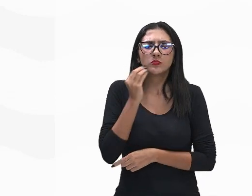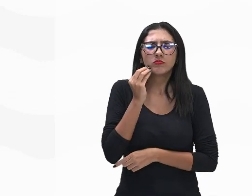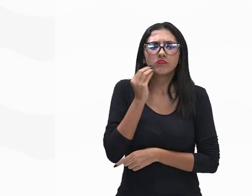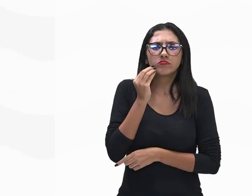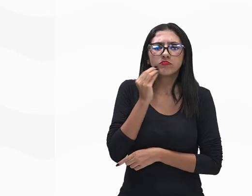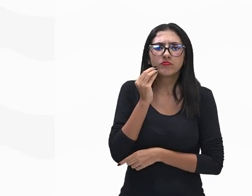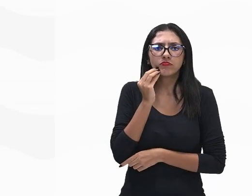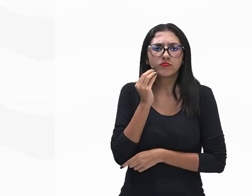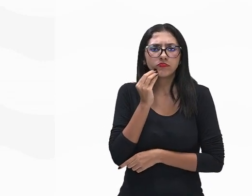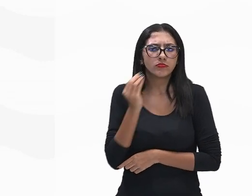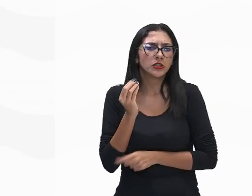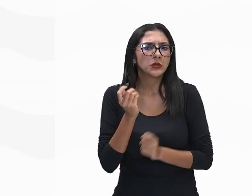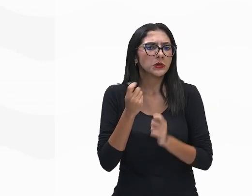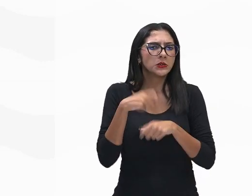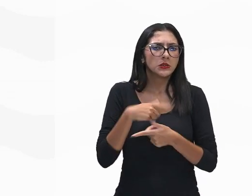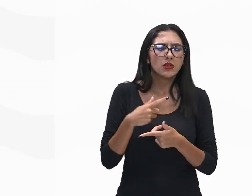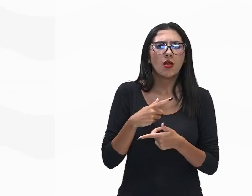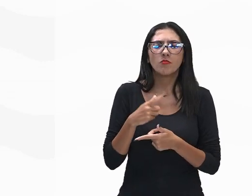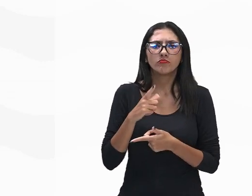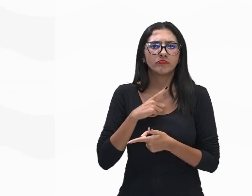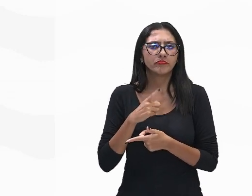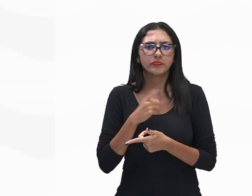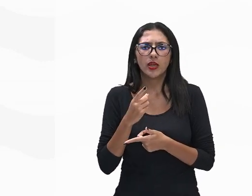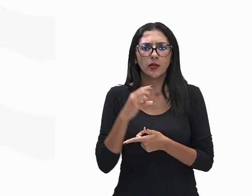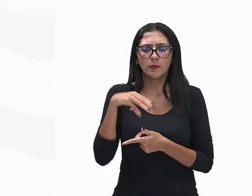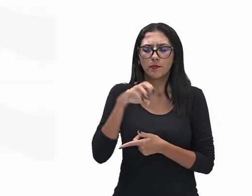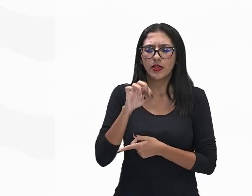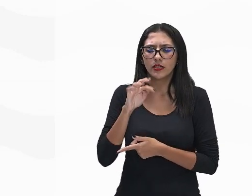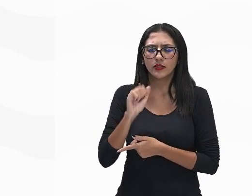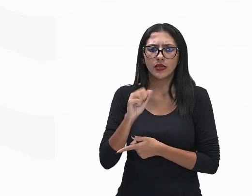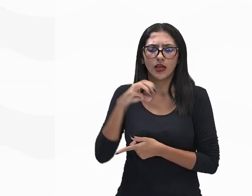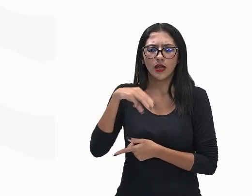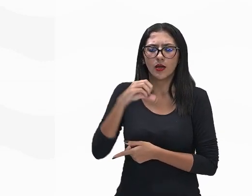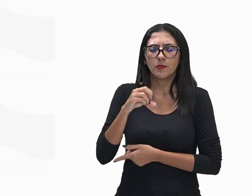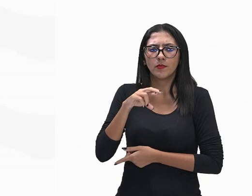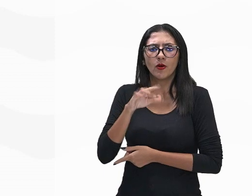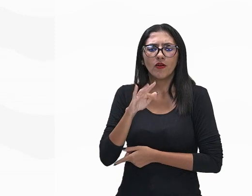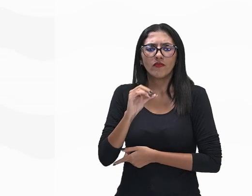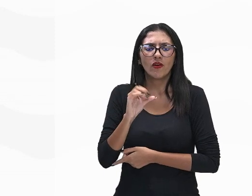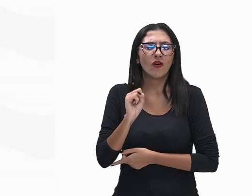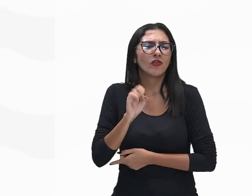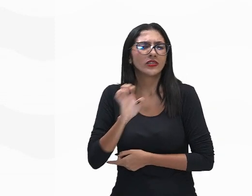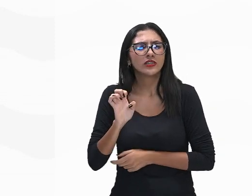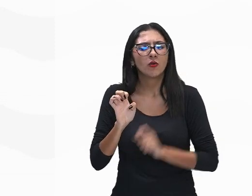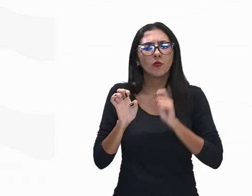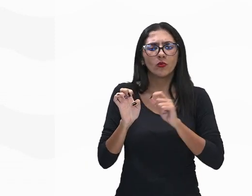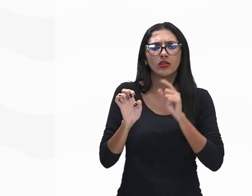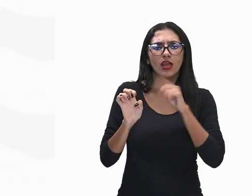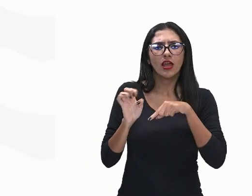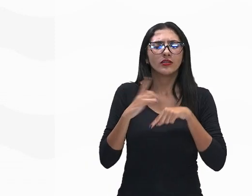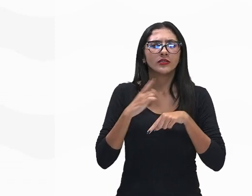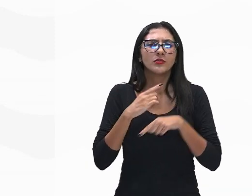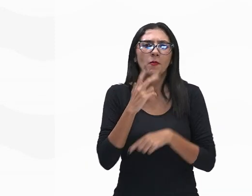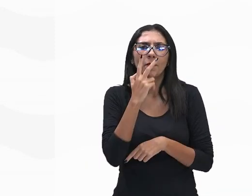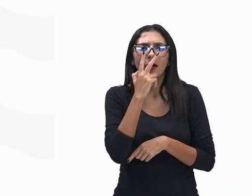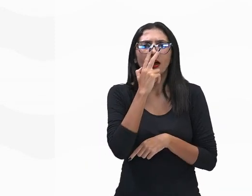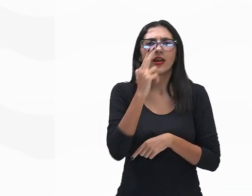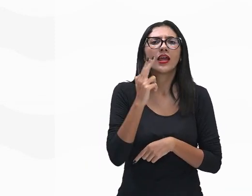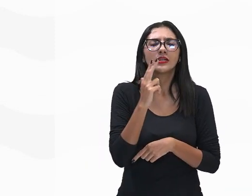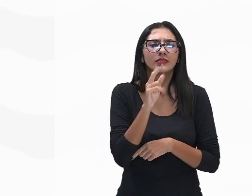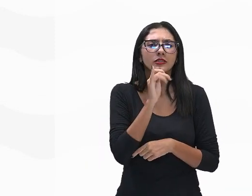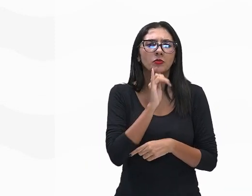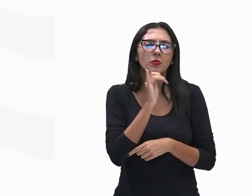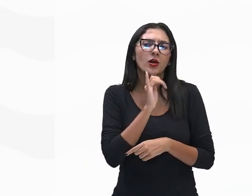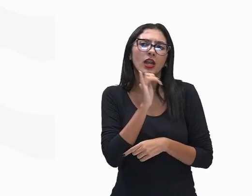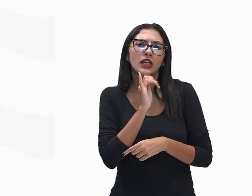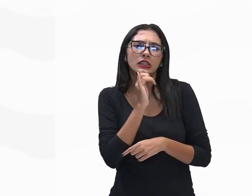experimentamos uma espécie de metamorfose. E essa metamorfose, turma, se assemelha às borboletas em seu